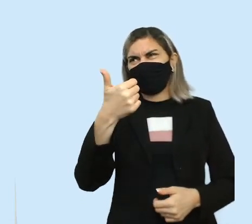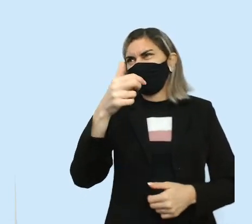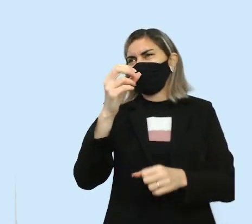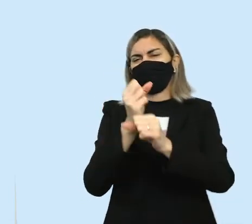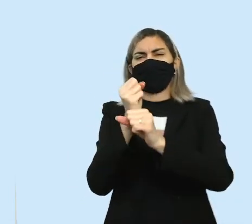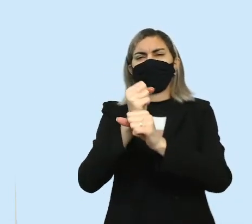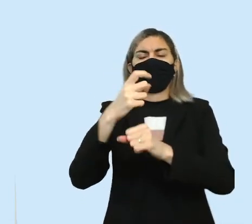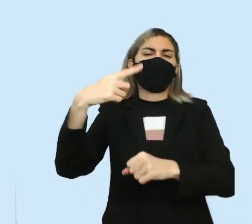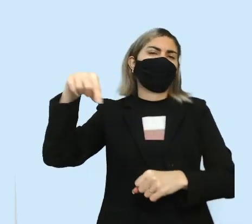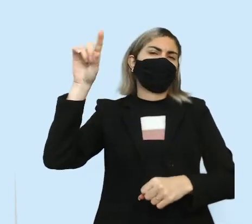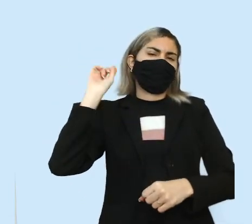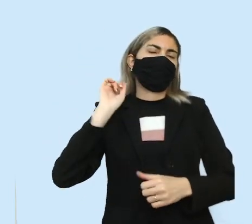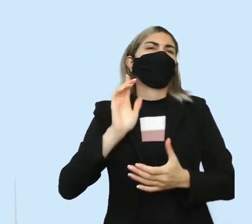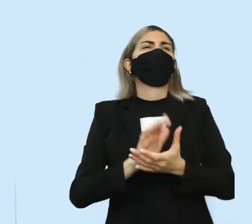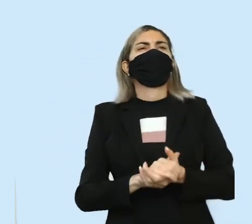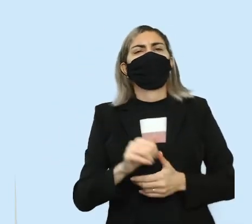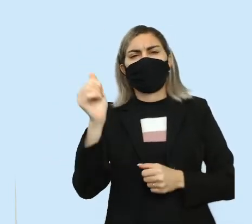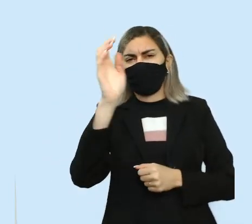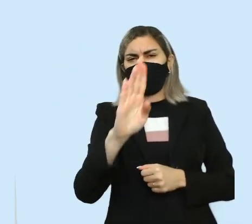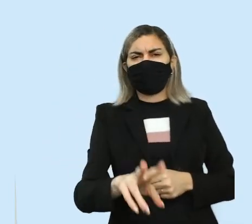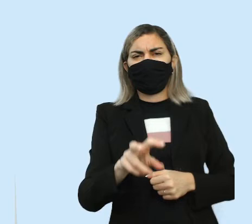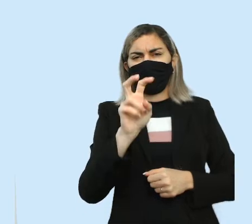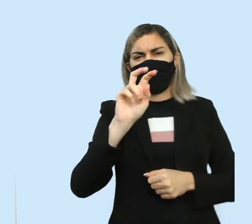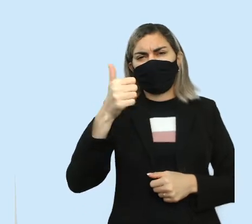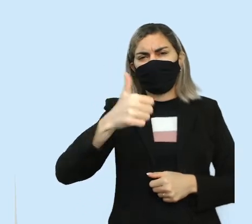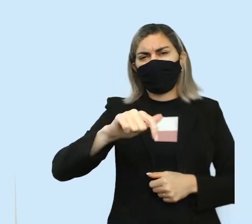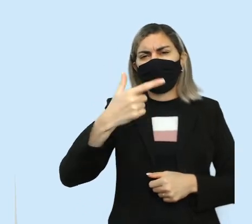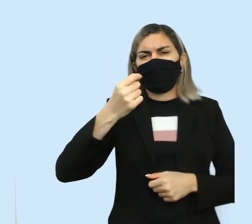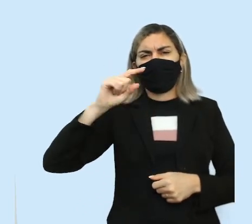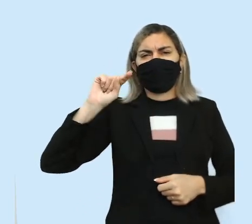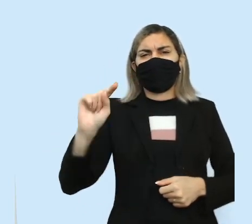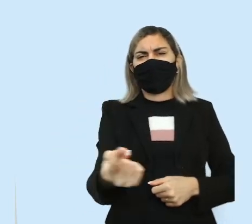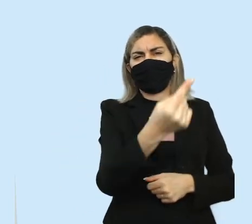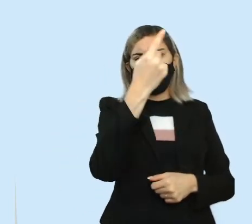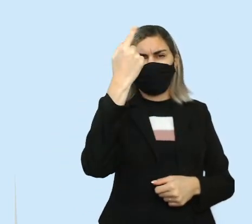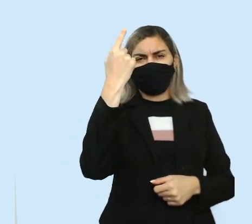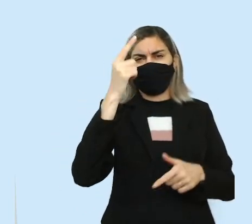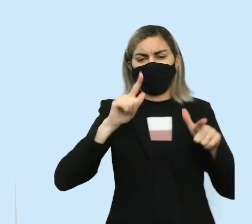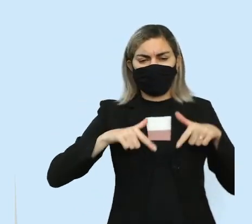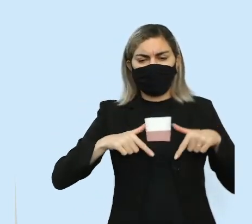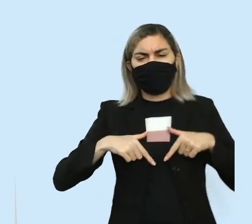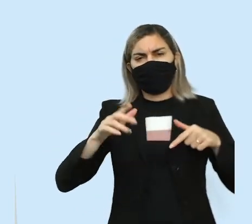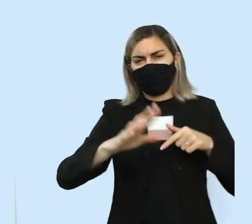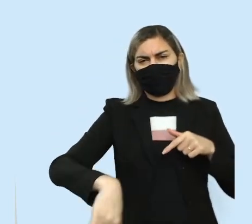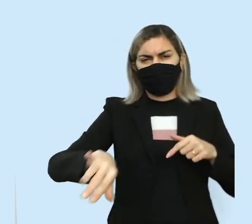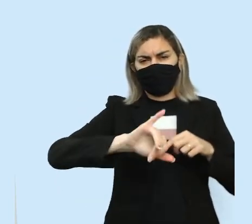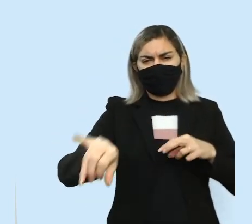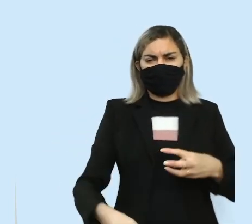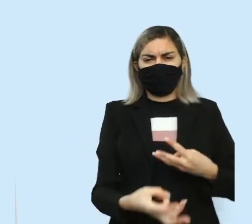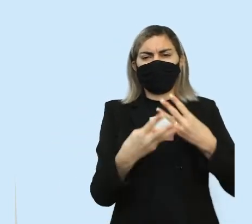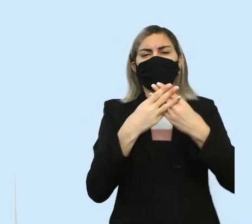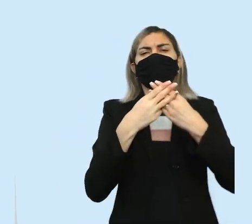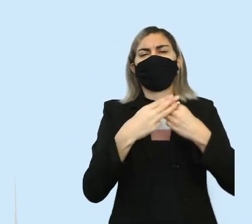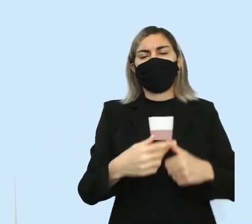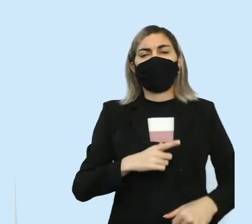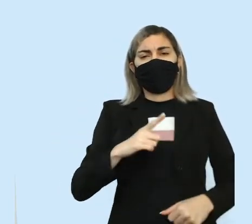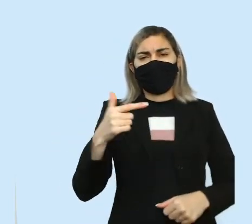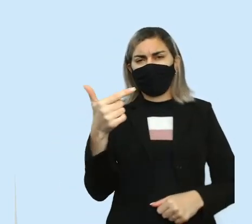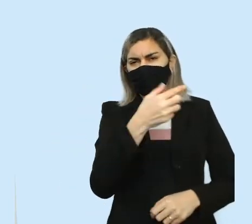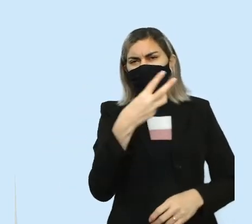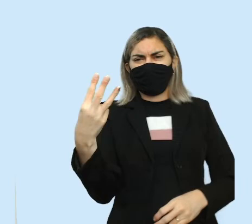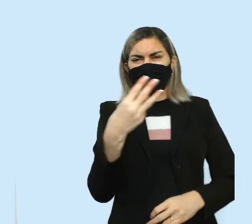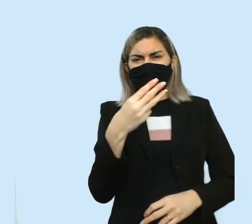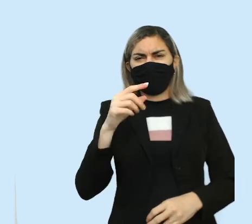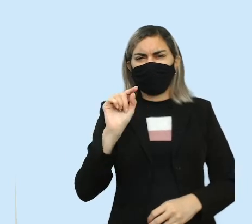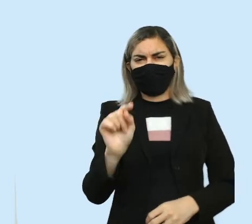atrás, não é tão atualmente no Brasil a gente tem 120 mil judeus, mas em 2010 a gente tem uma média de 33%